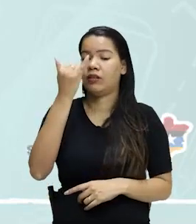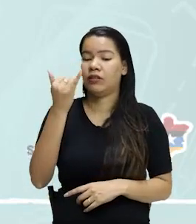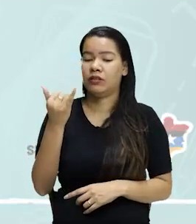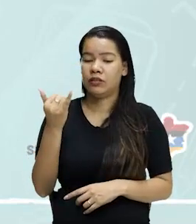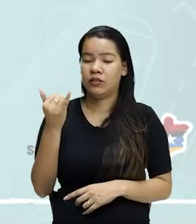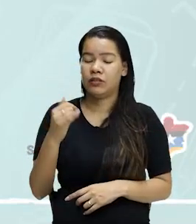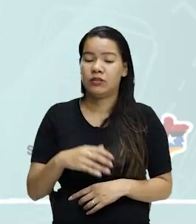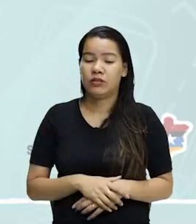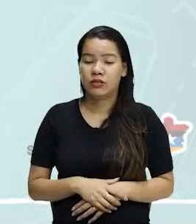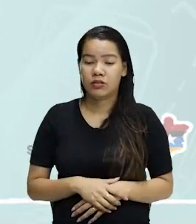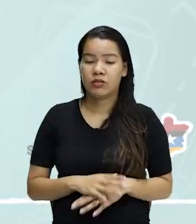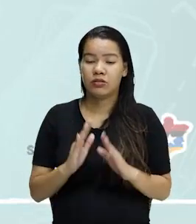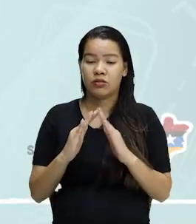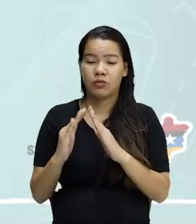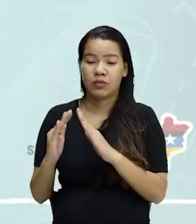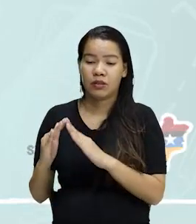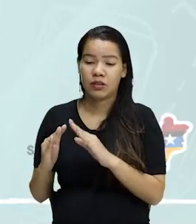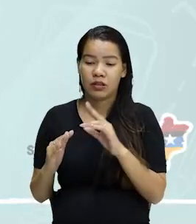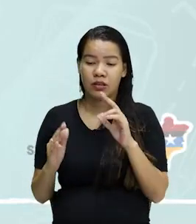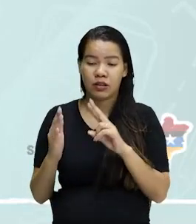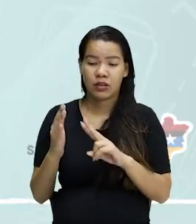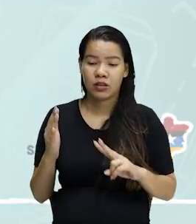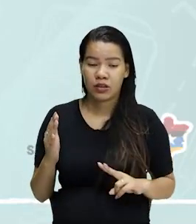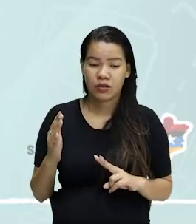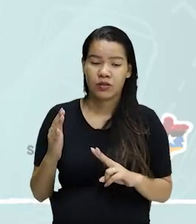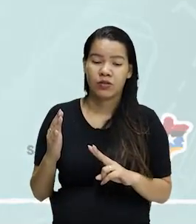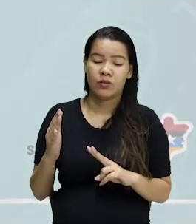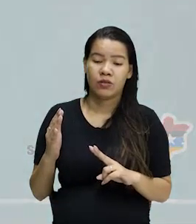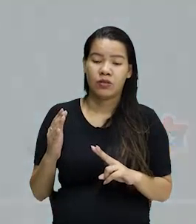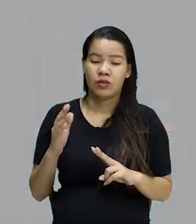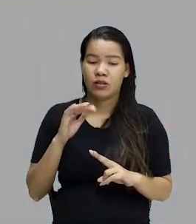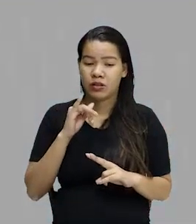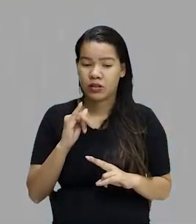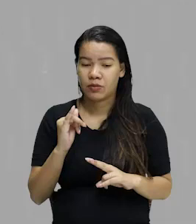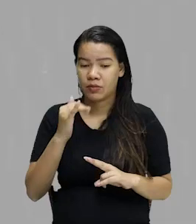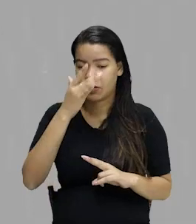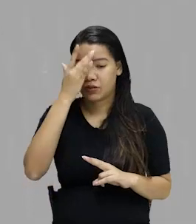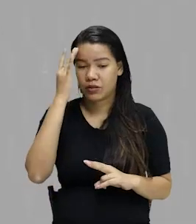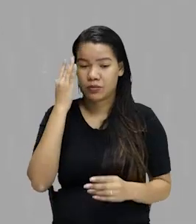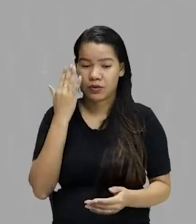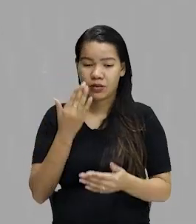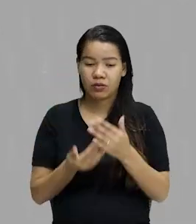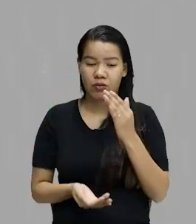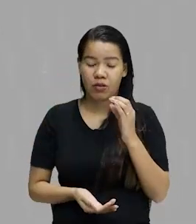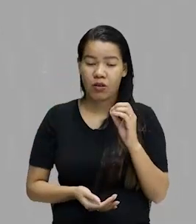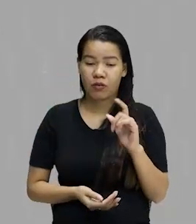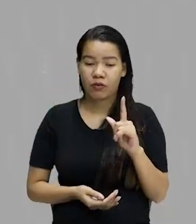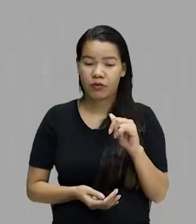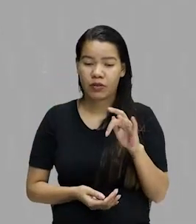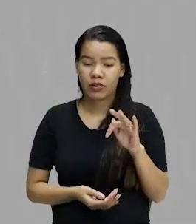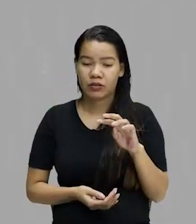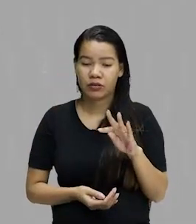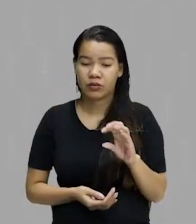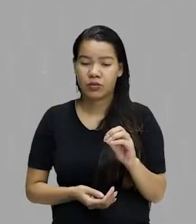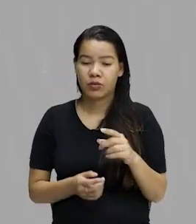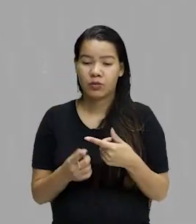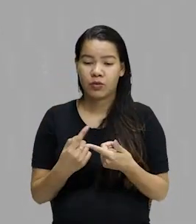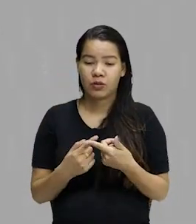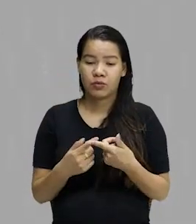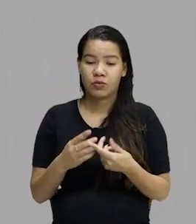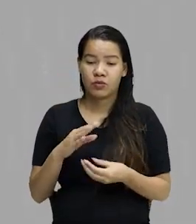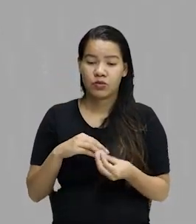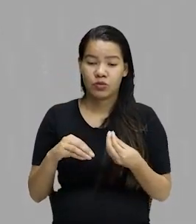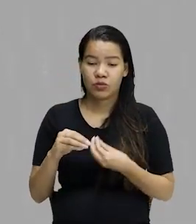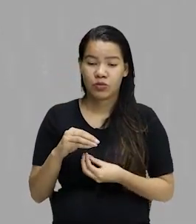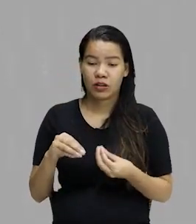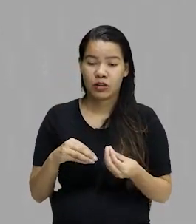o olfato por ter misturado água sanitária, amoníaco e sabão em pó para limpar um banheiro. Então,